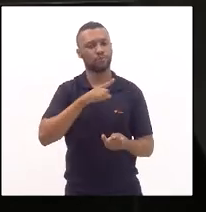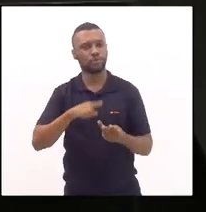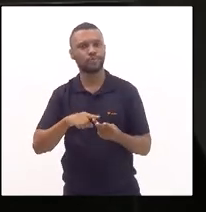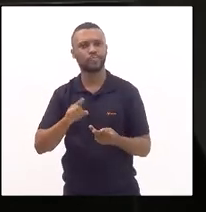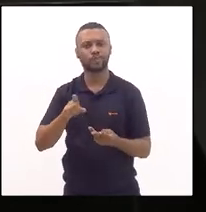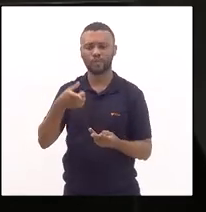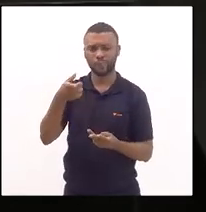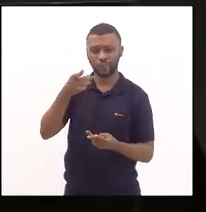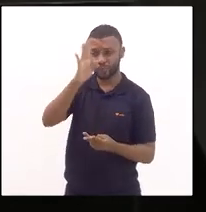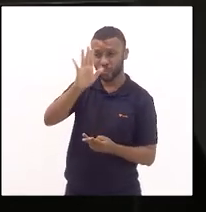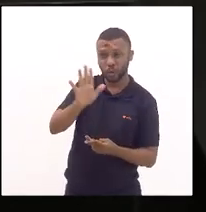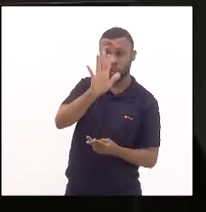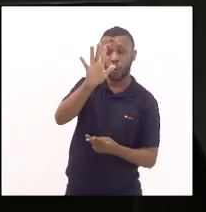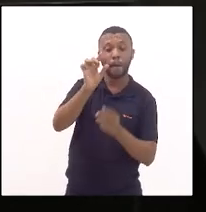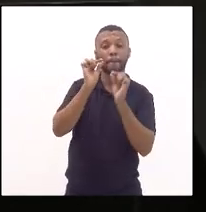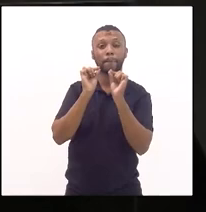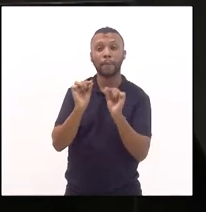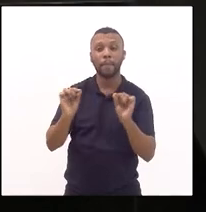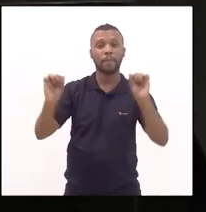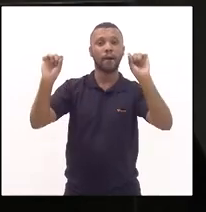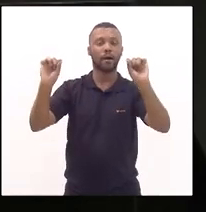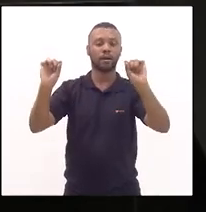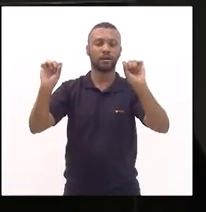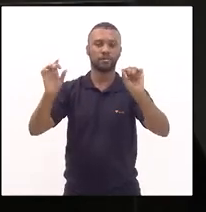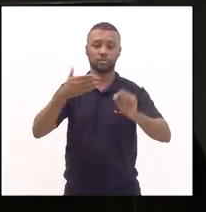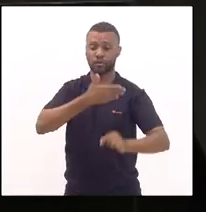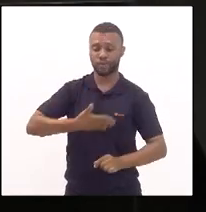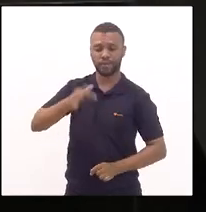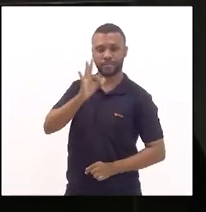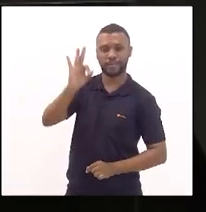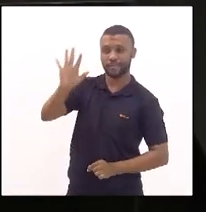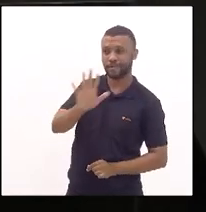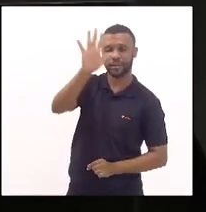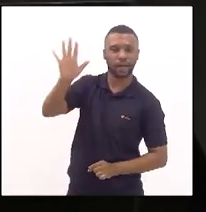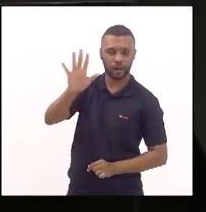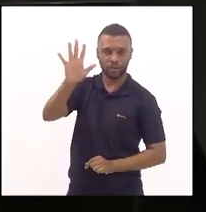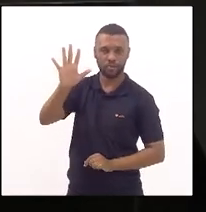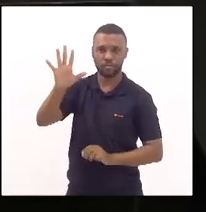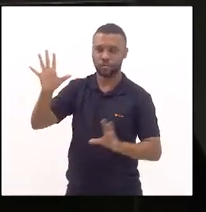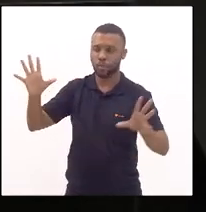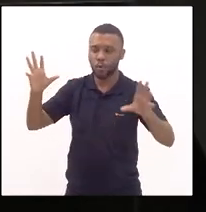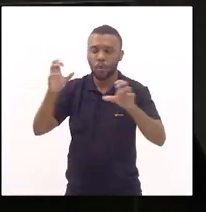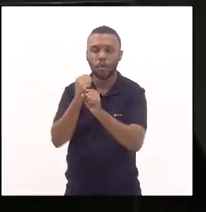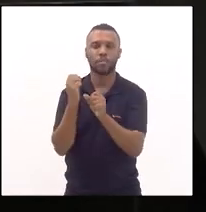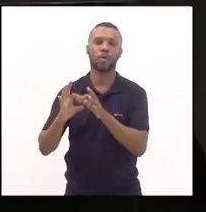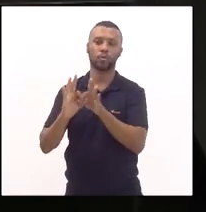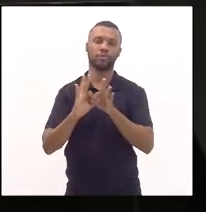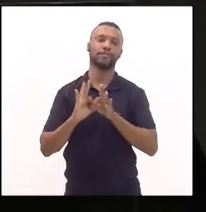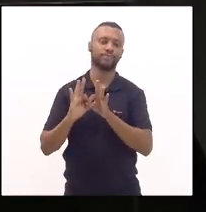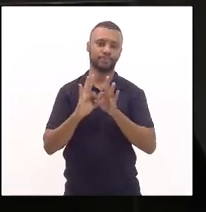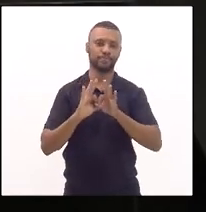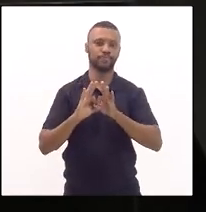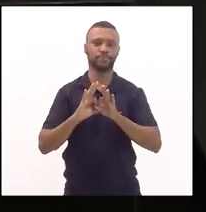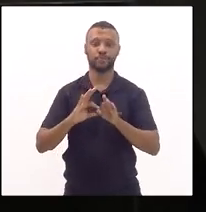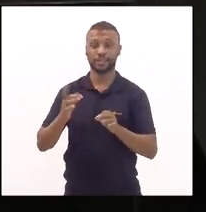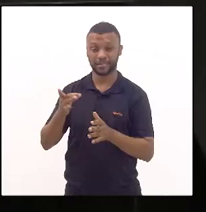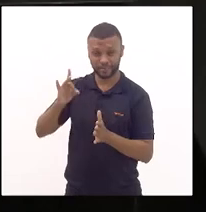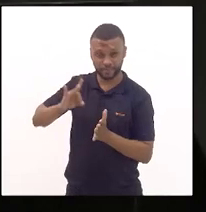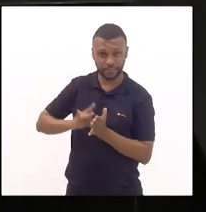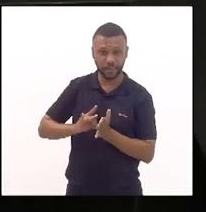e entes da União. E de fato, nessa